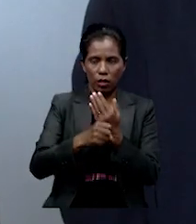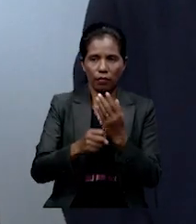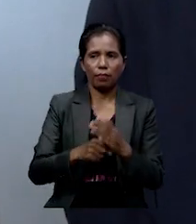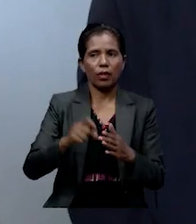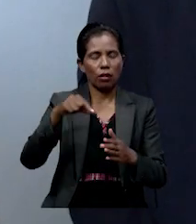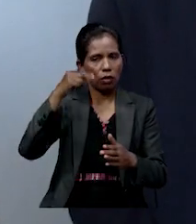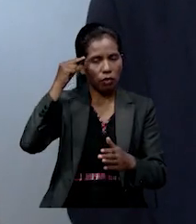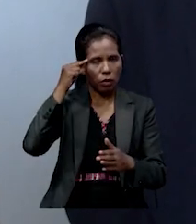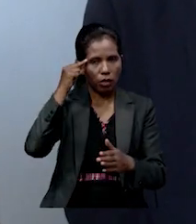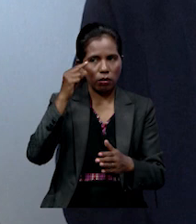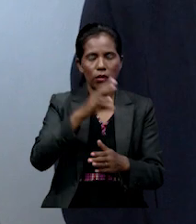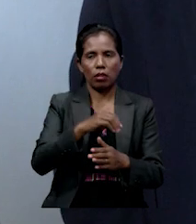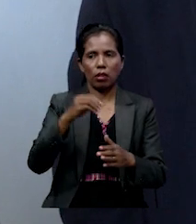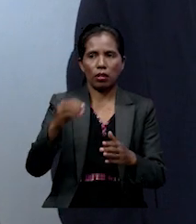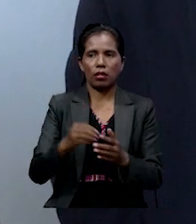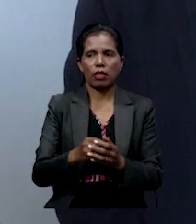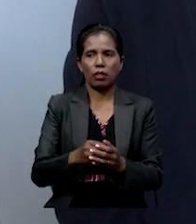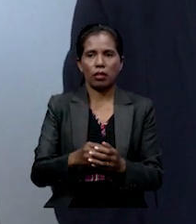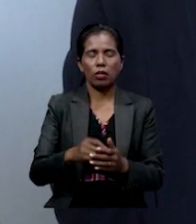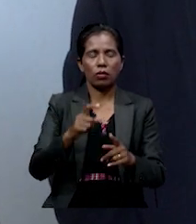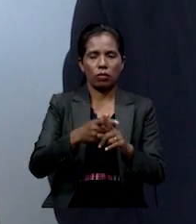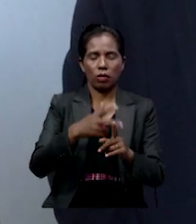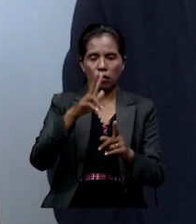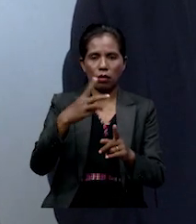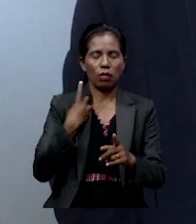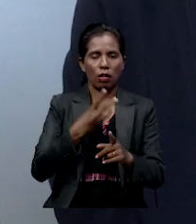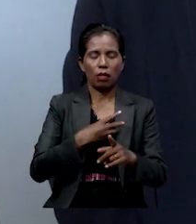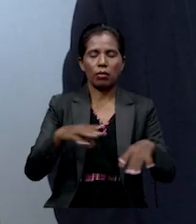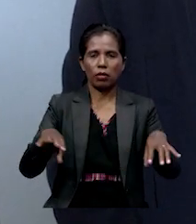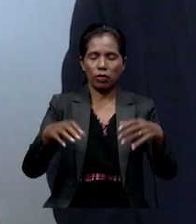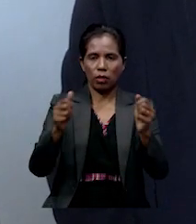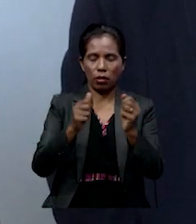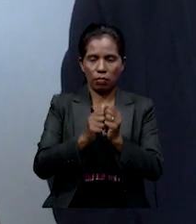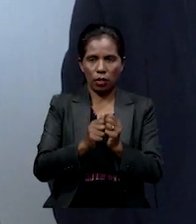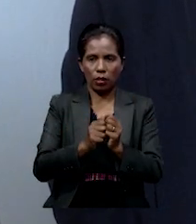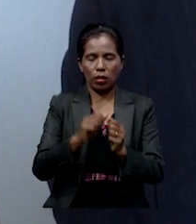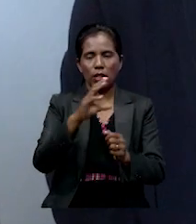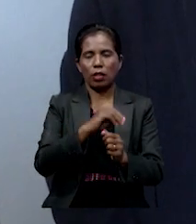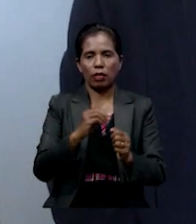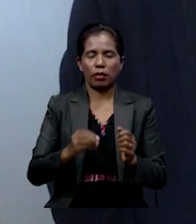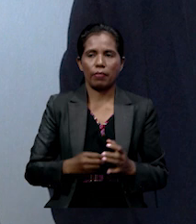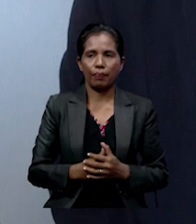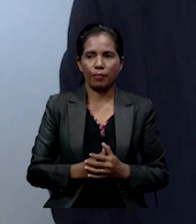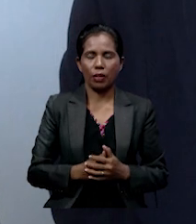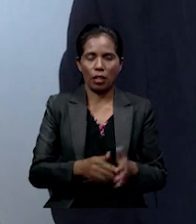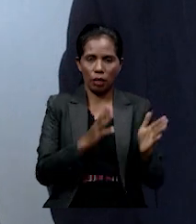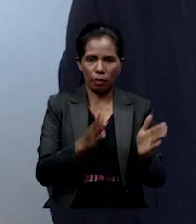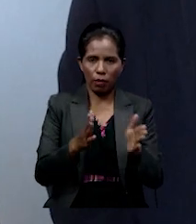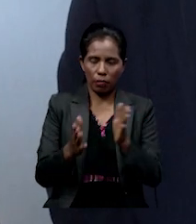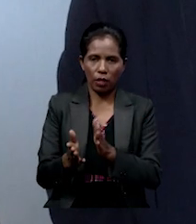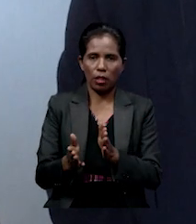posição ser durante os últimos três meses, a missa serviço a mútuo com a Conferência Episcopal Timorense, rodihalo preparativos